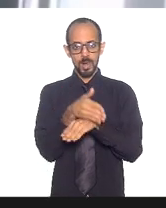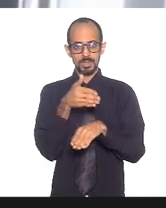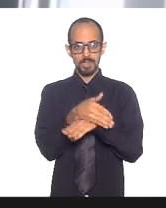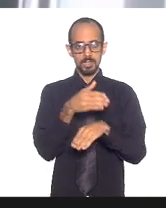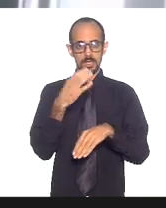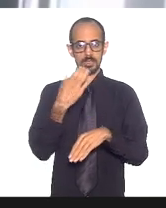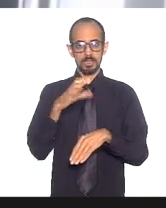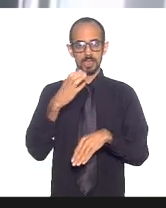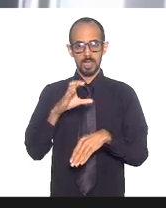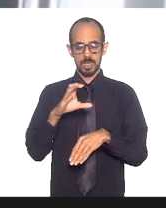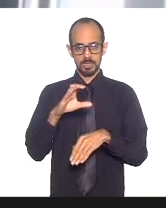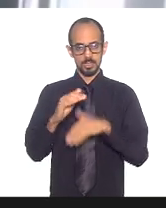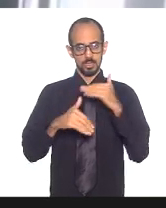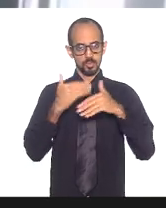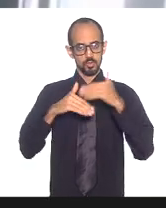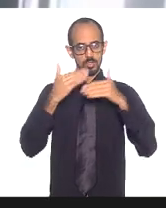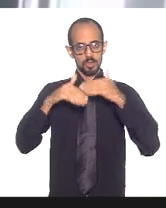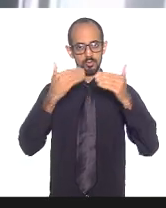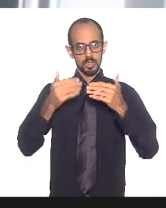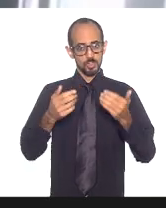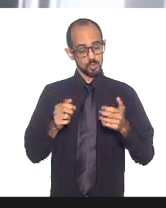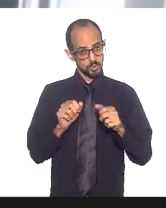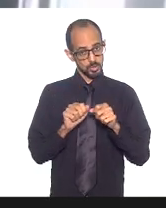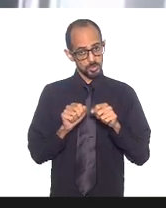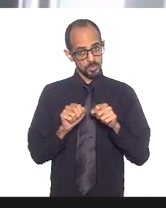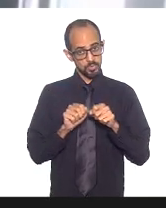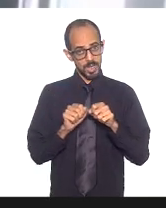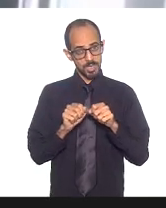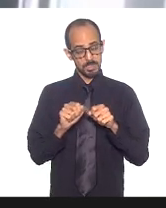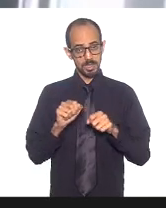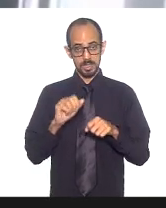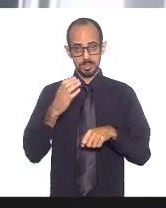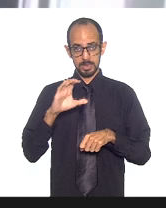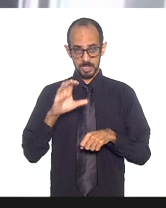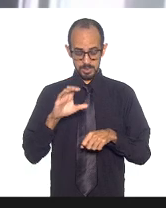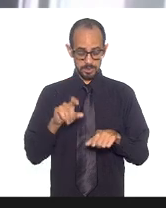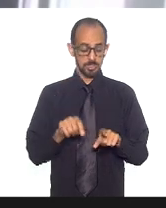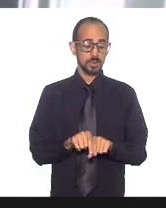ciência e aos avanços promovidos pelo conhecimento científico. Então,